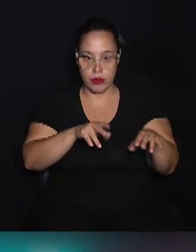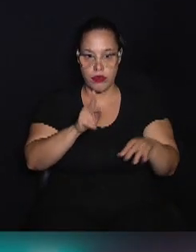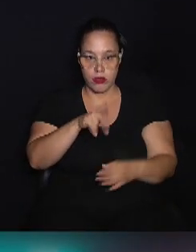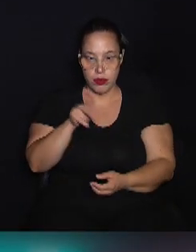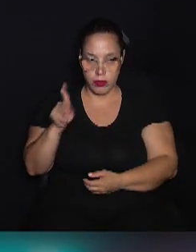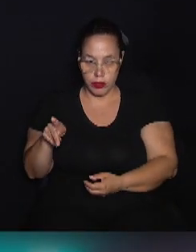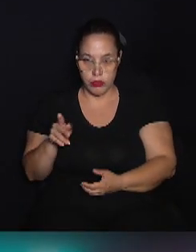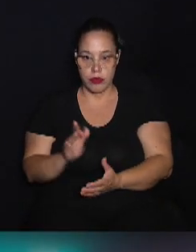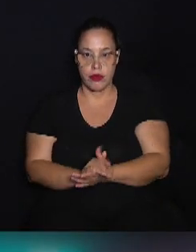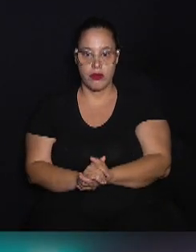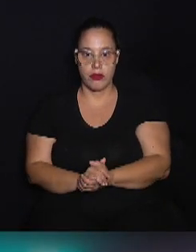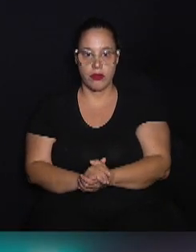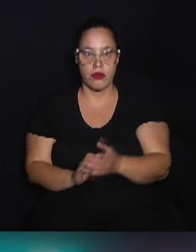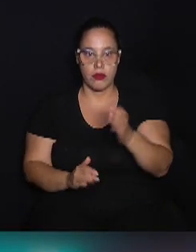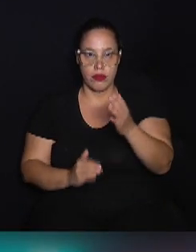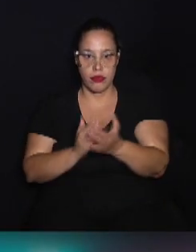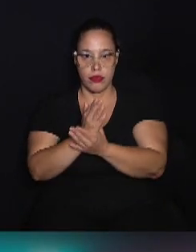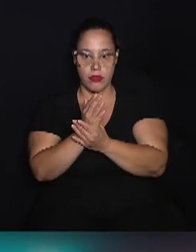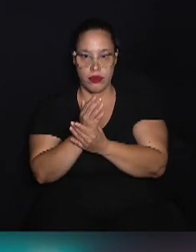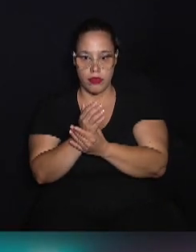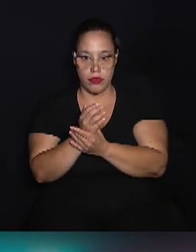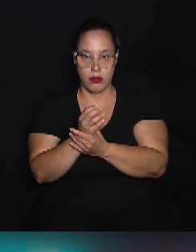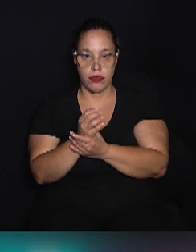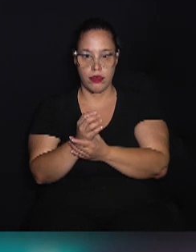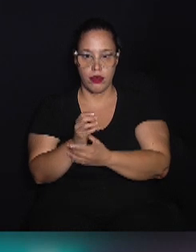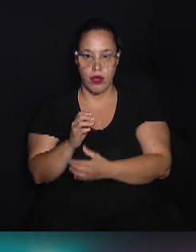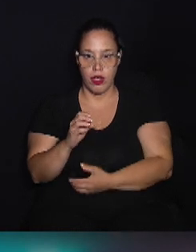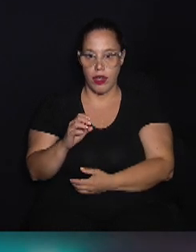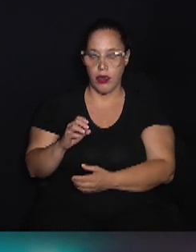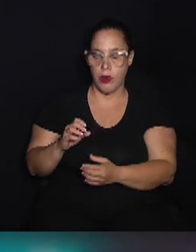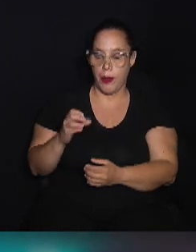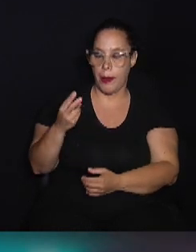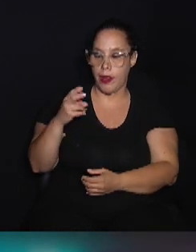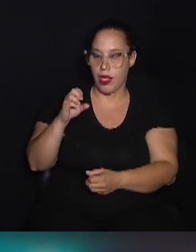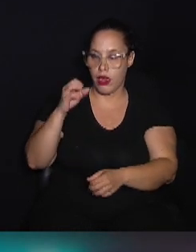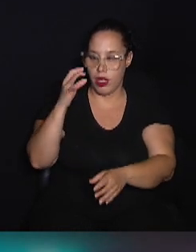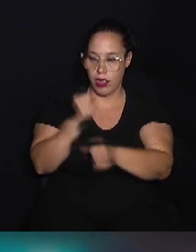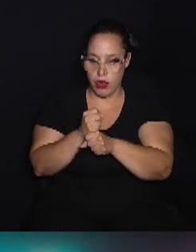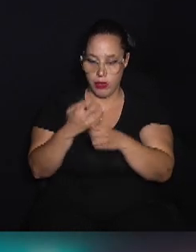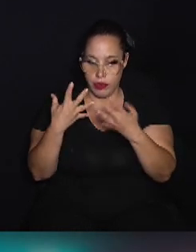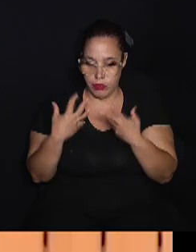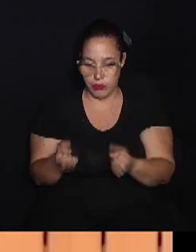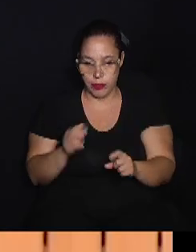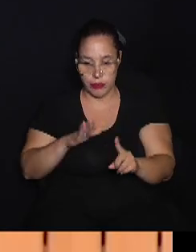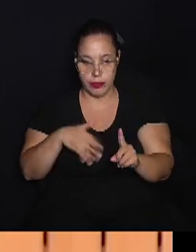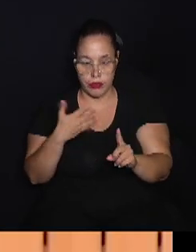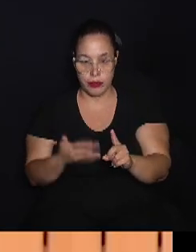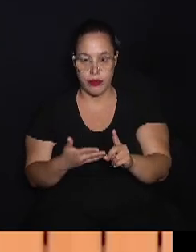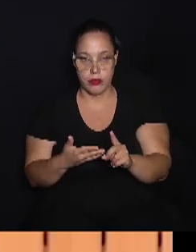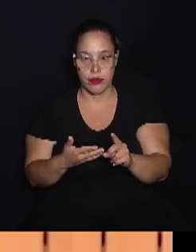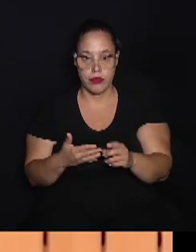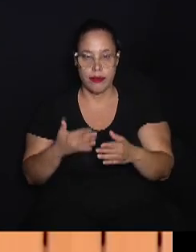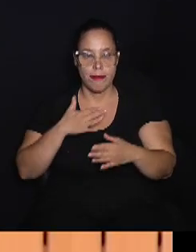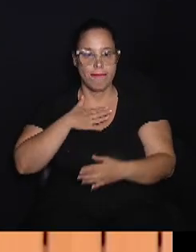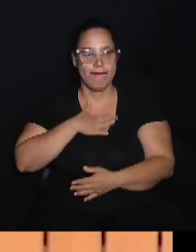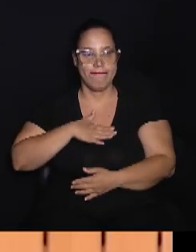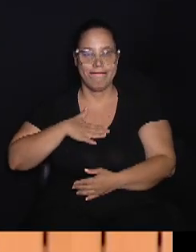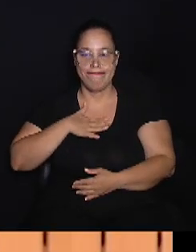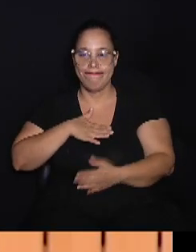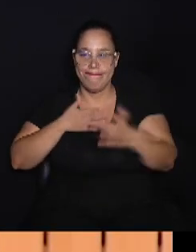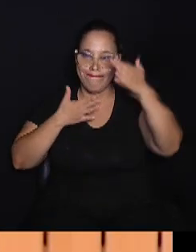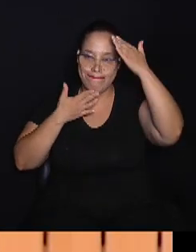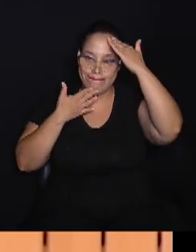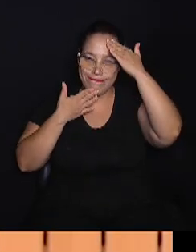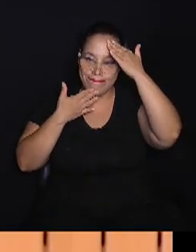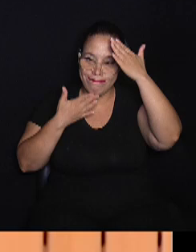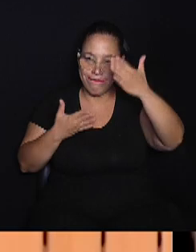então a câmara aprovou e hoje a escola Arquimedes quando completa 50 anos recebe essa homenagem é com imensa gratidão